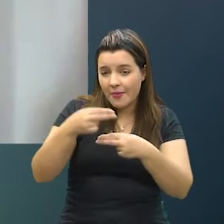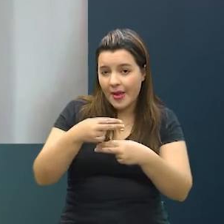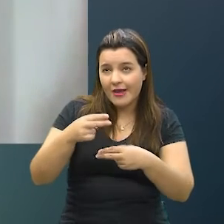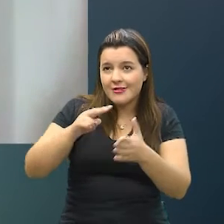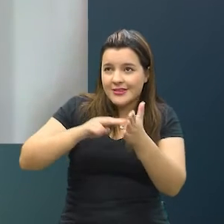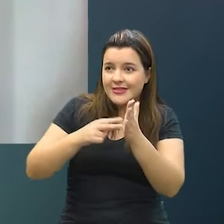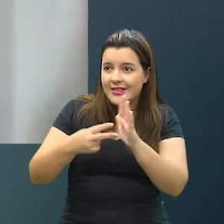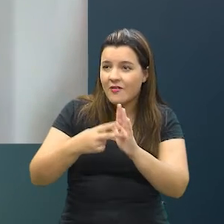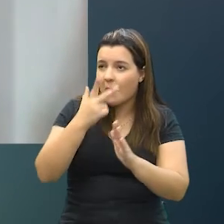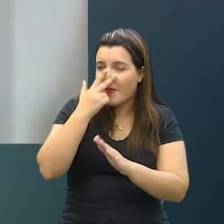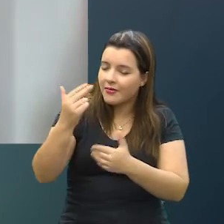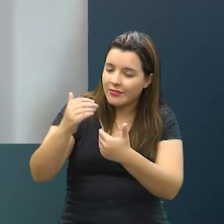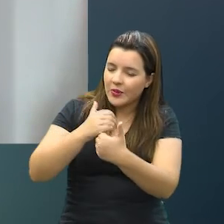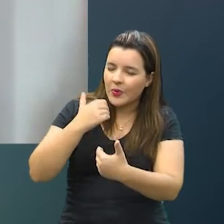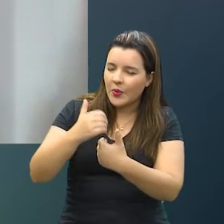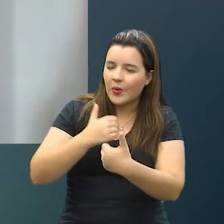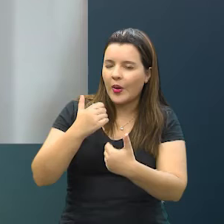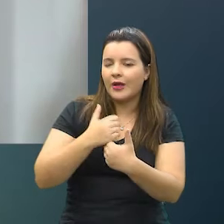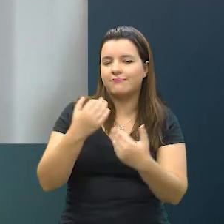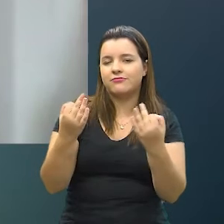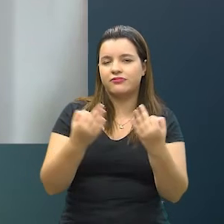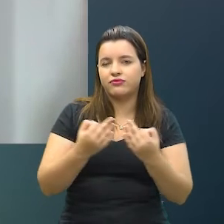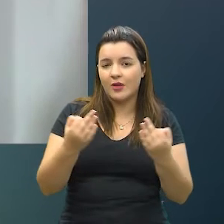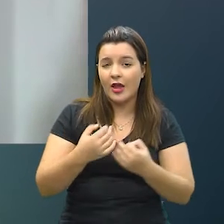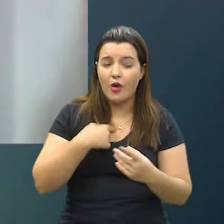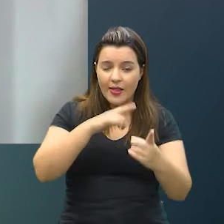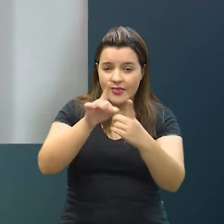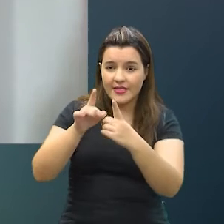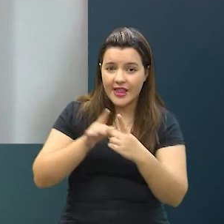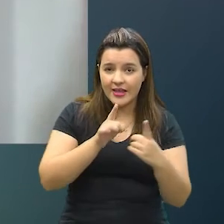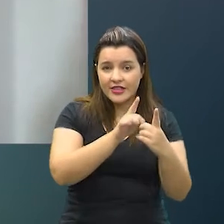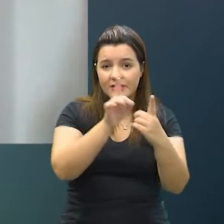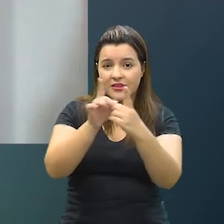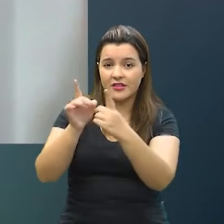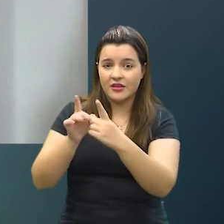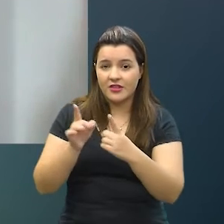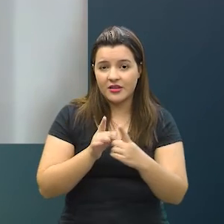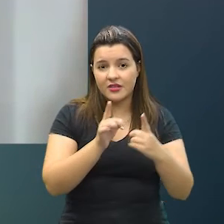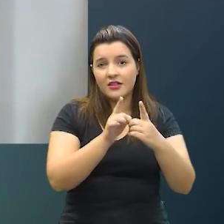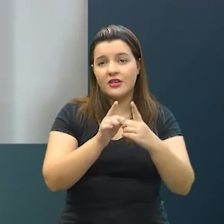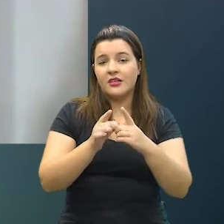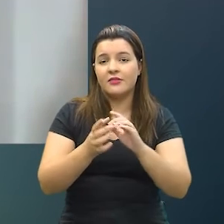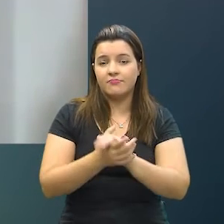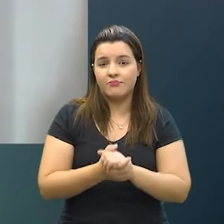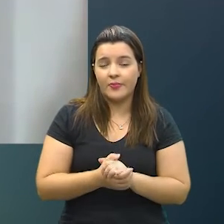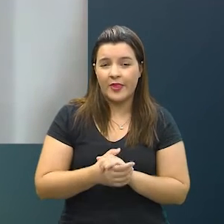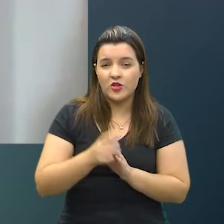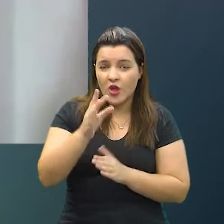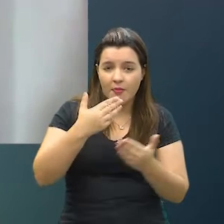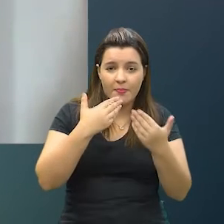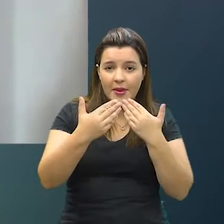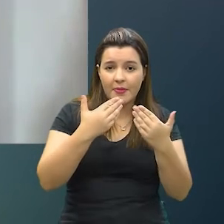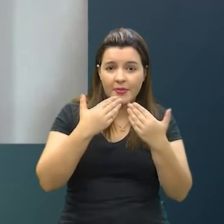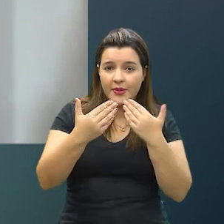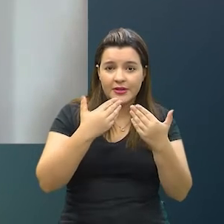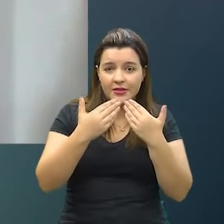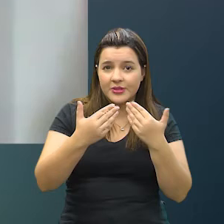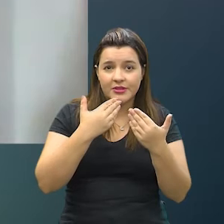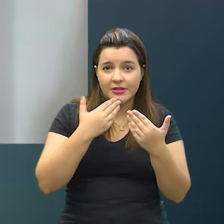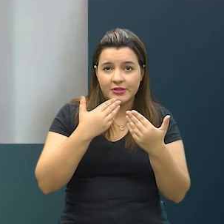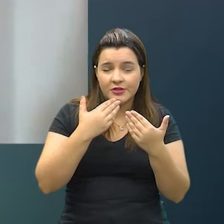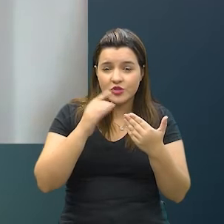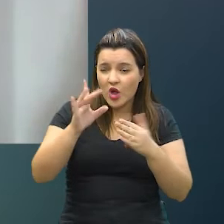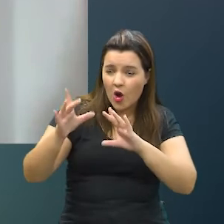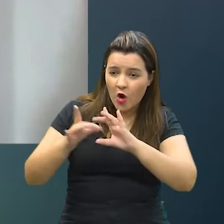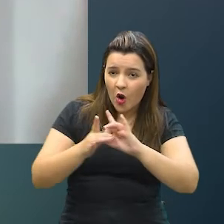gente conversou, que a gente atendeu, né, a gente teve que até extrapolar assim, um pouco da conversa, porque ela não ficou só nesse